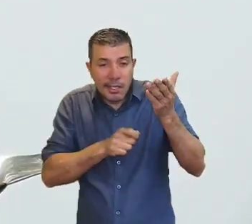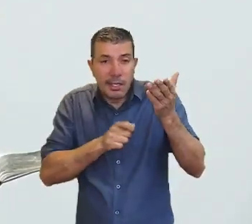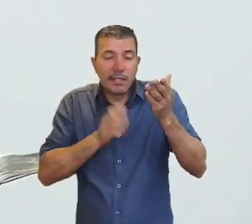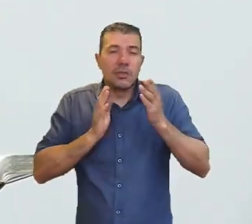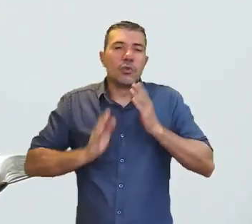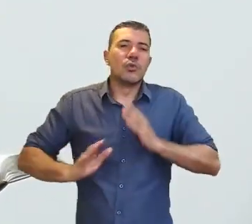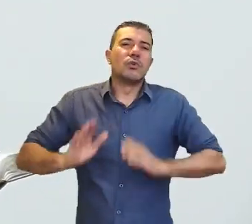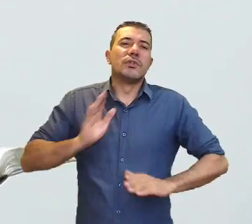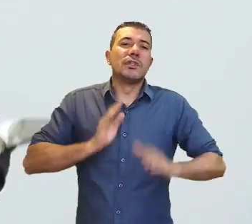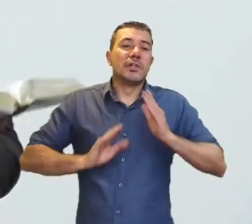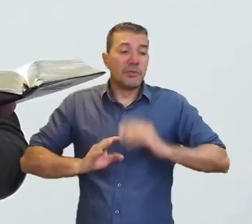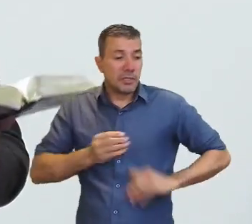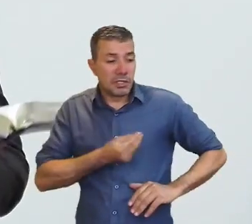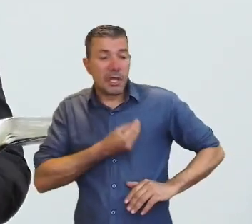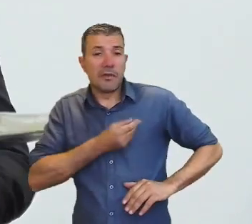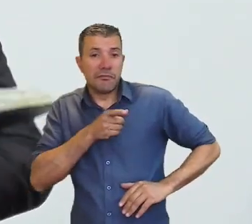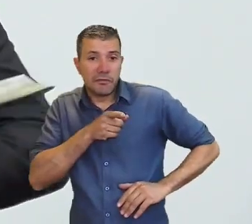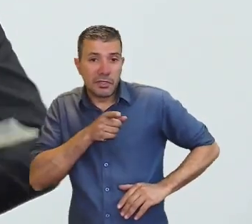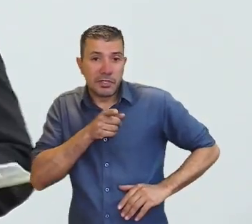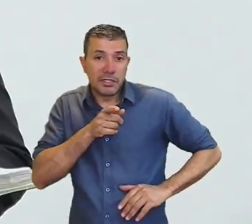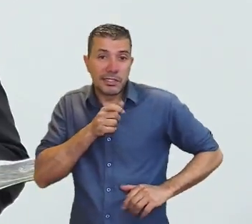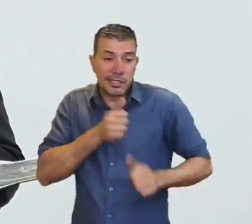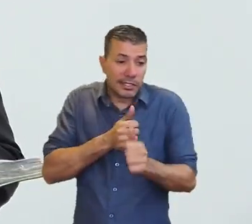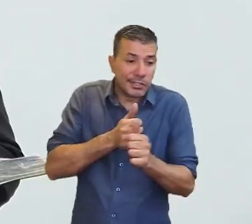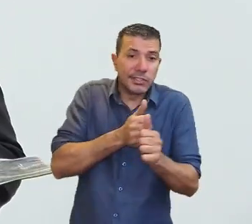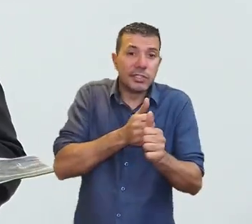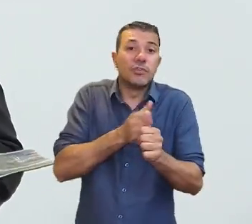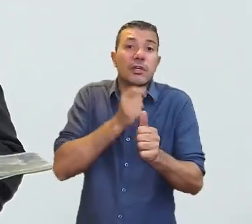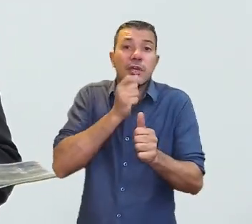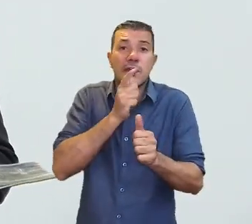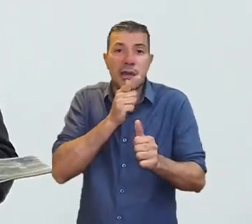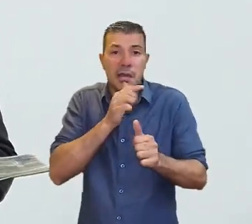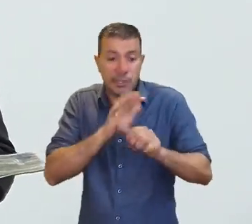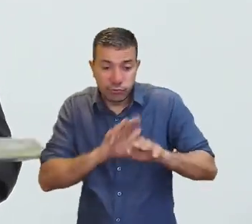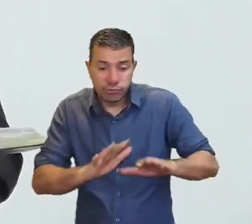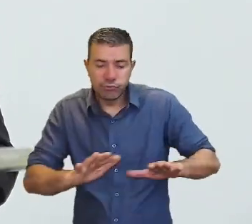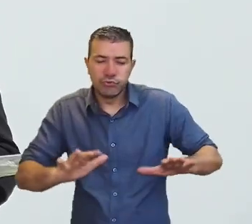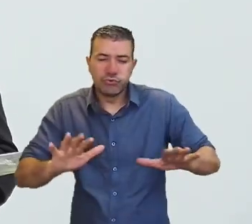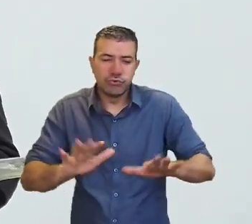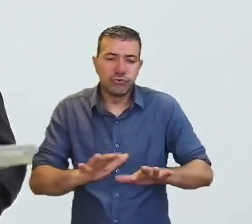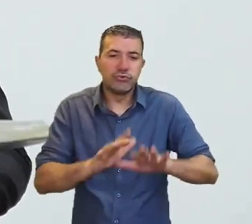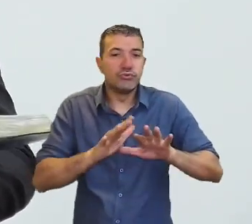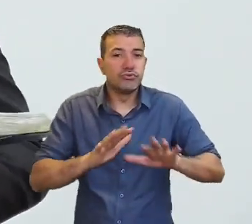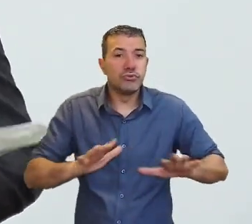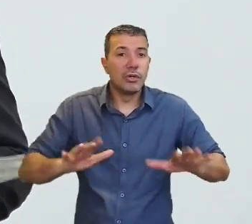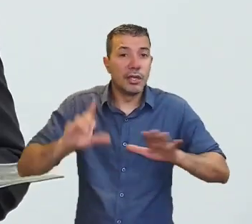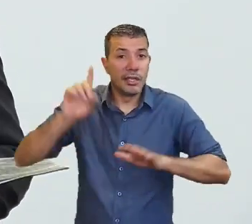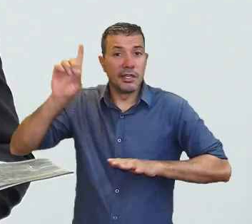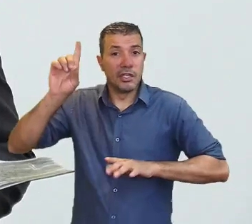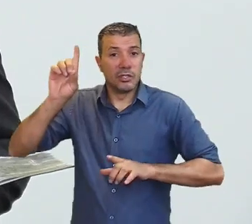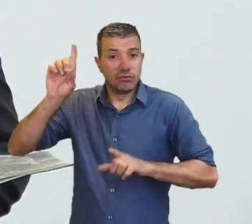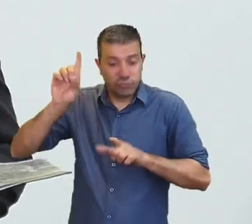pastos verdejantes, que Ele nos guia às águas tranquilas, diz também que é Ele que anda